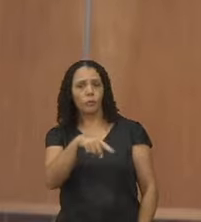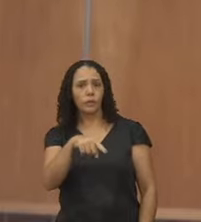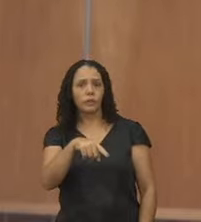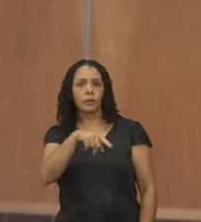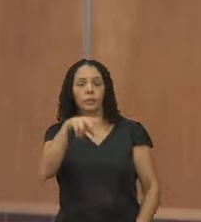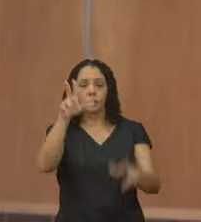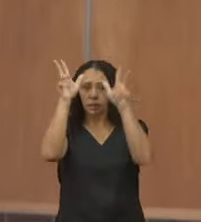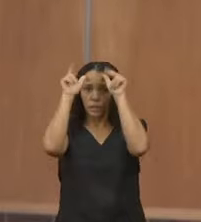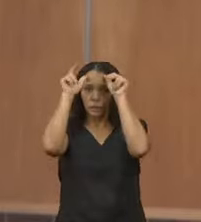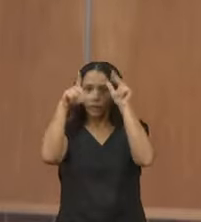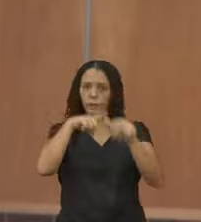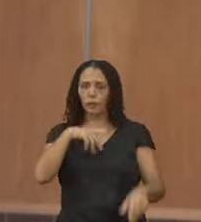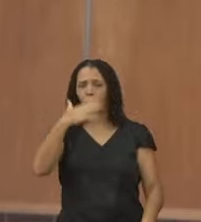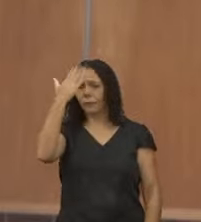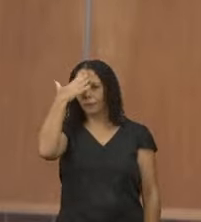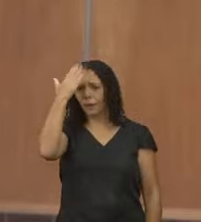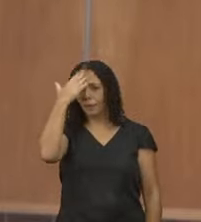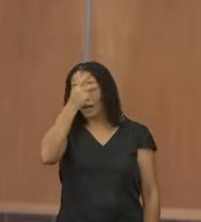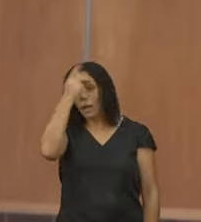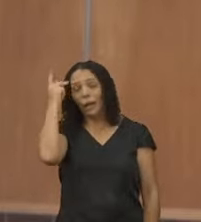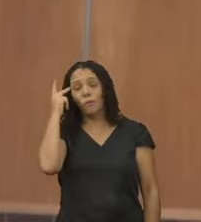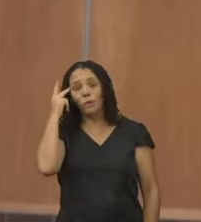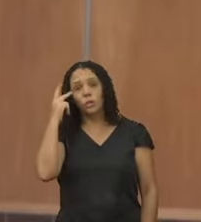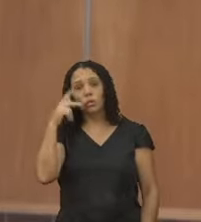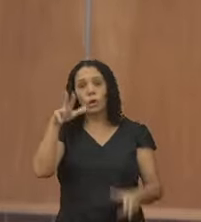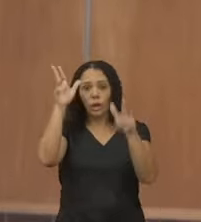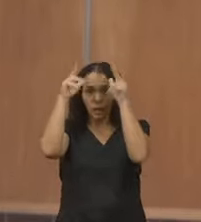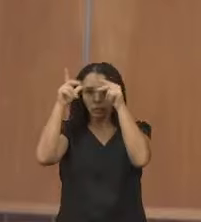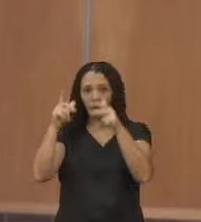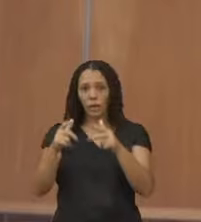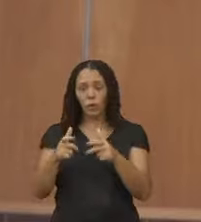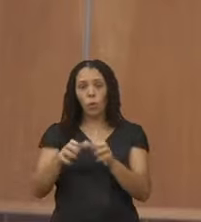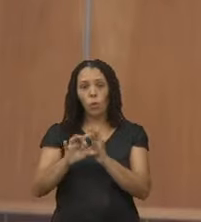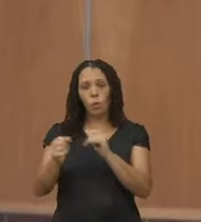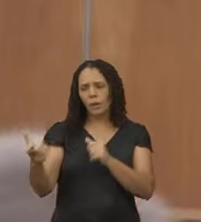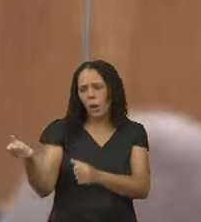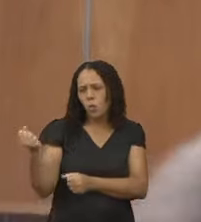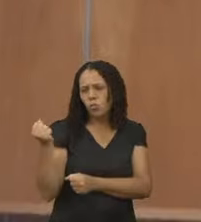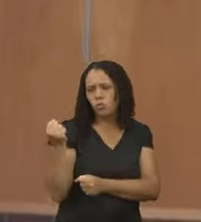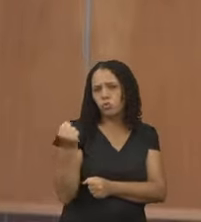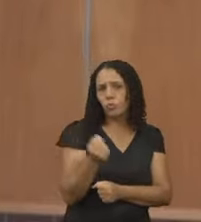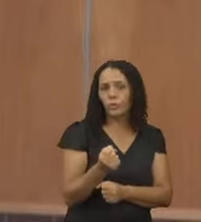disso. O cara puxando um cavalo numa corda, ele pode cometer maus tratos. Eu quero deixar bem claro